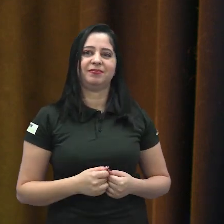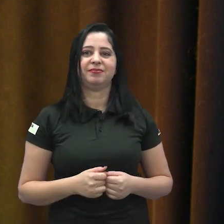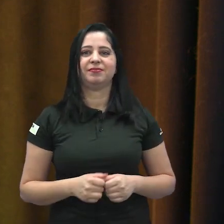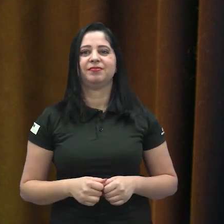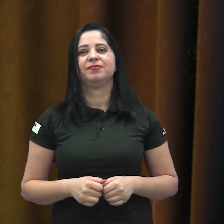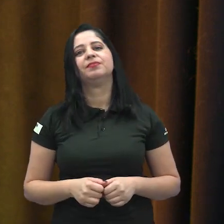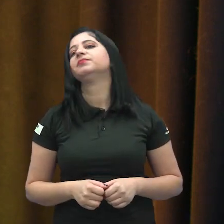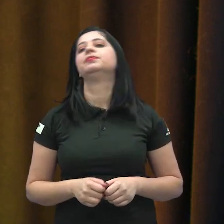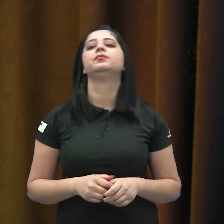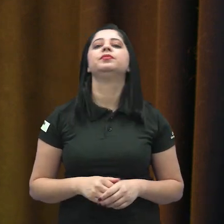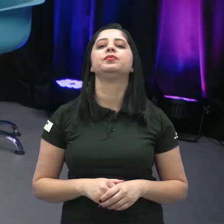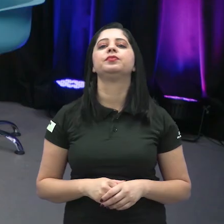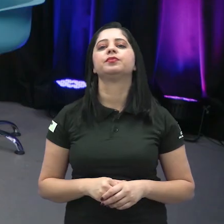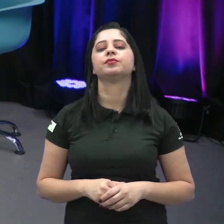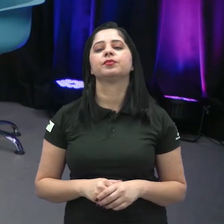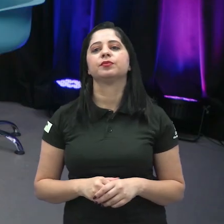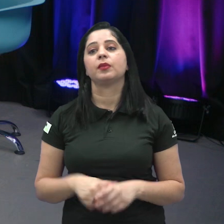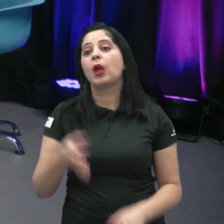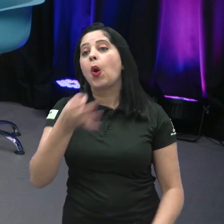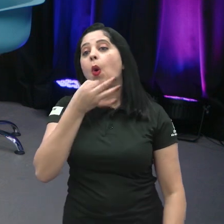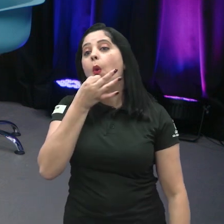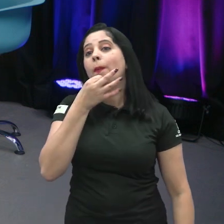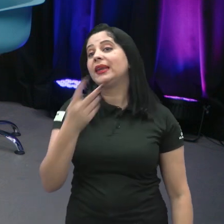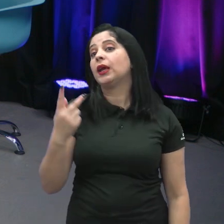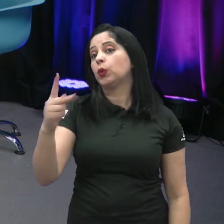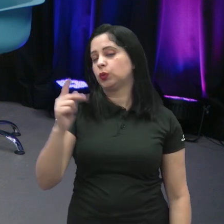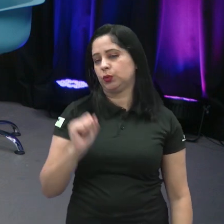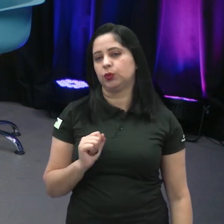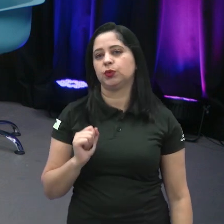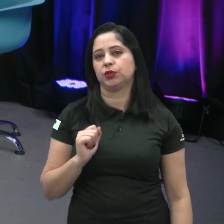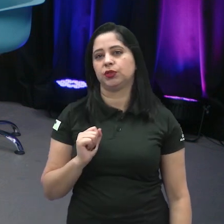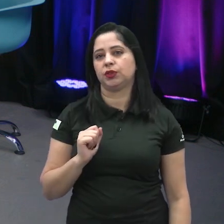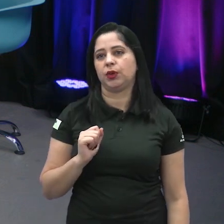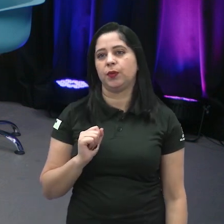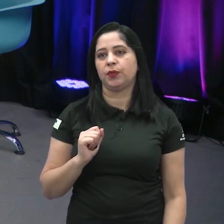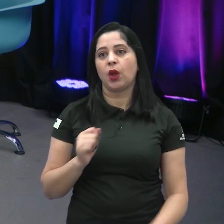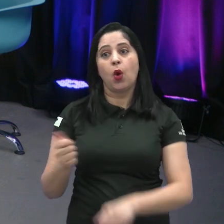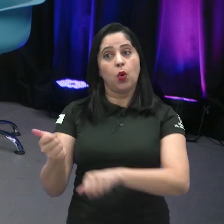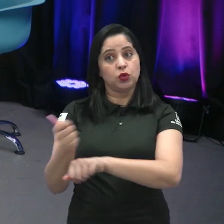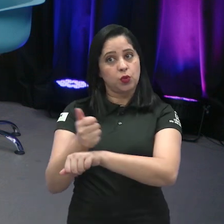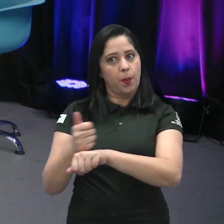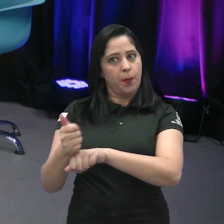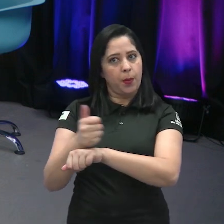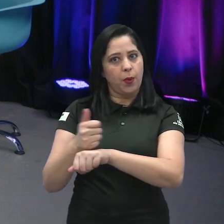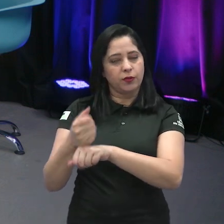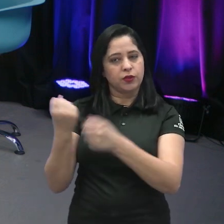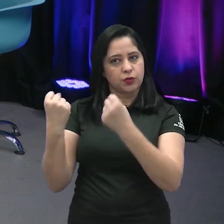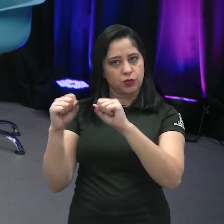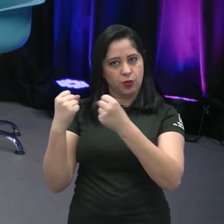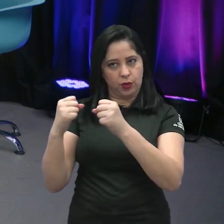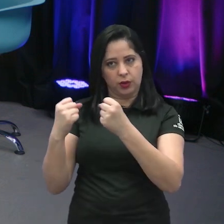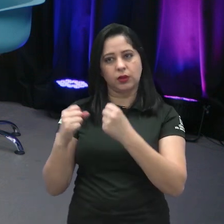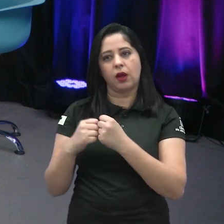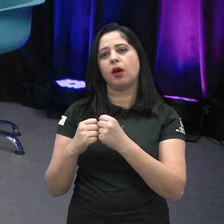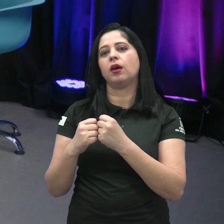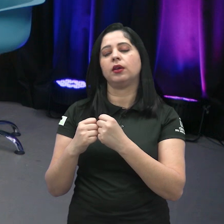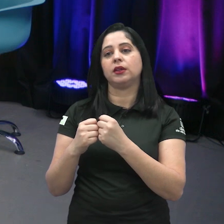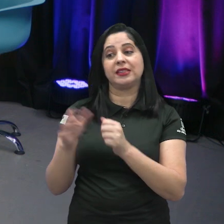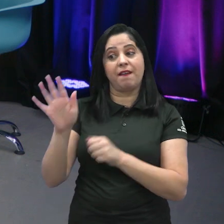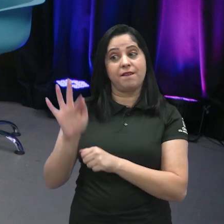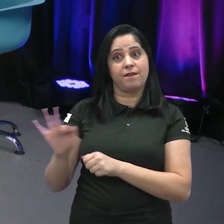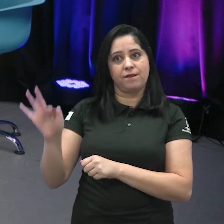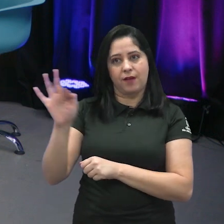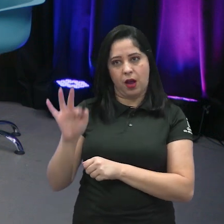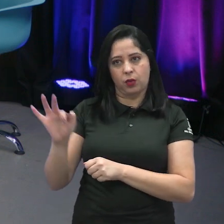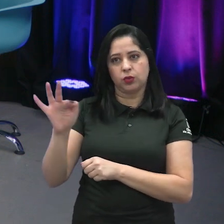educação física. Como você tem visto hoje os profissionais de educação física que estão saindo, né? Você é um